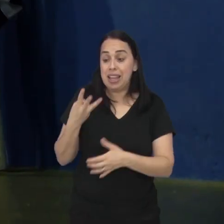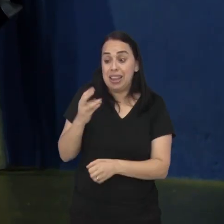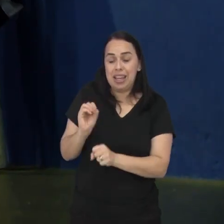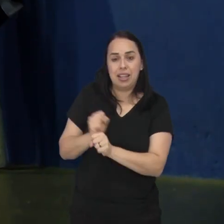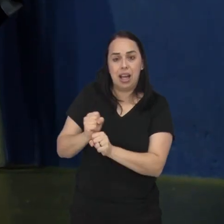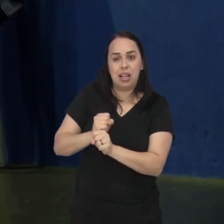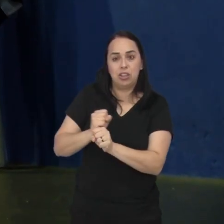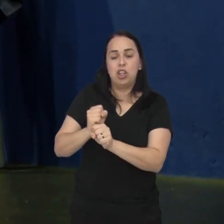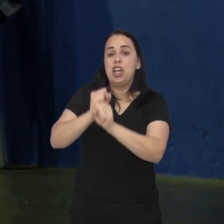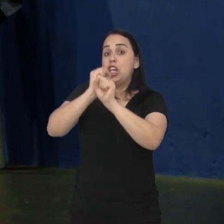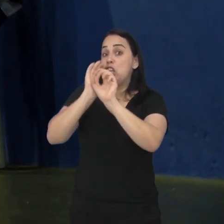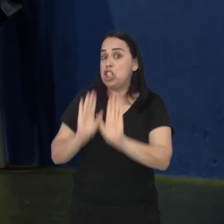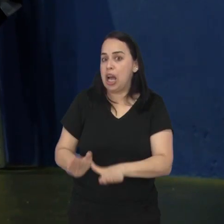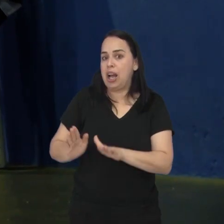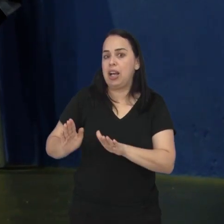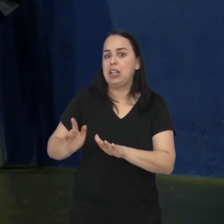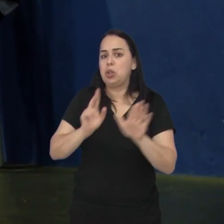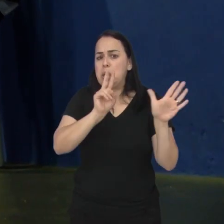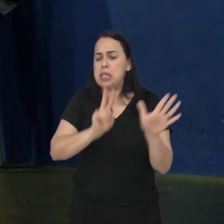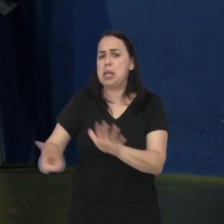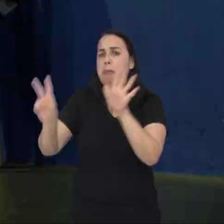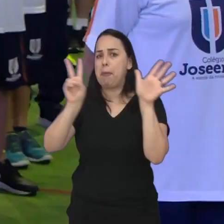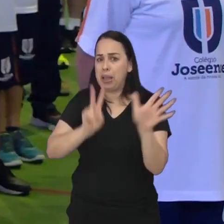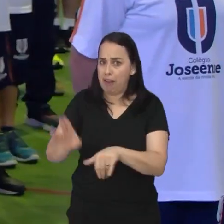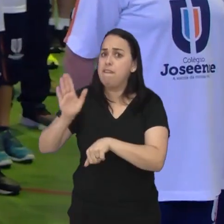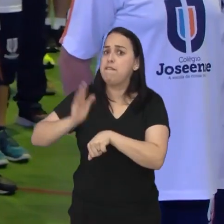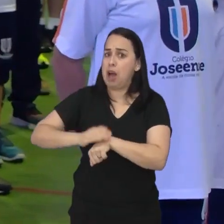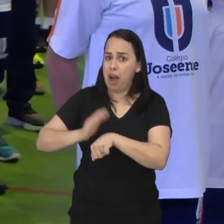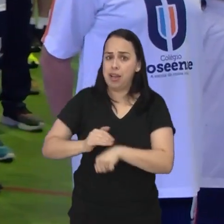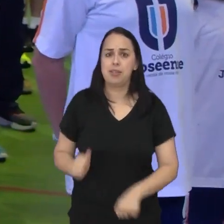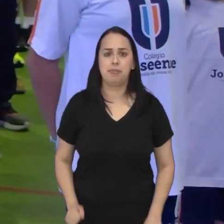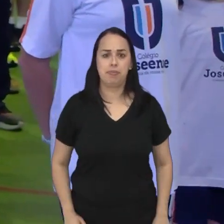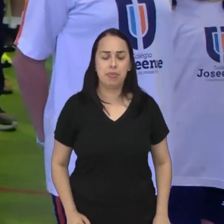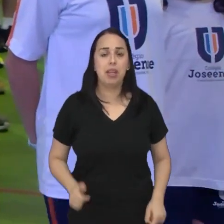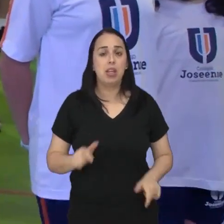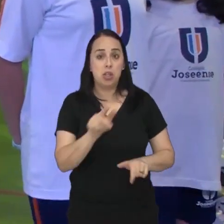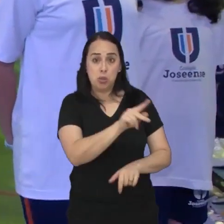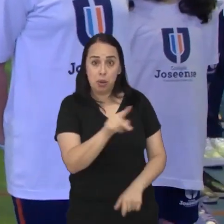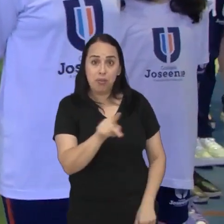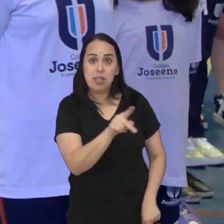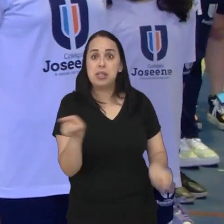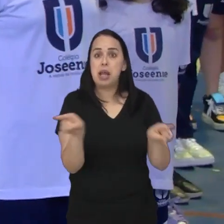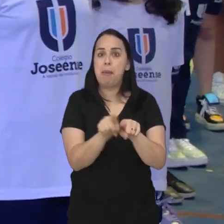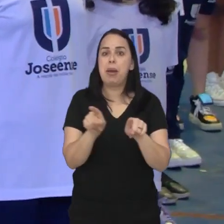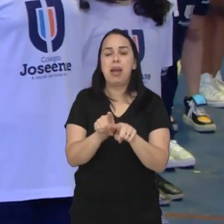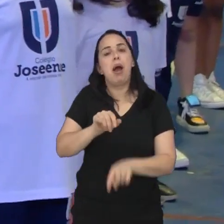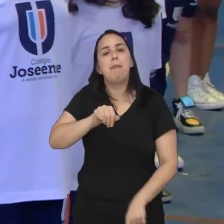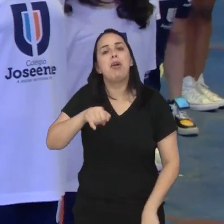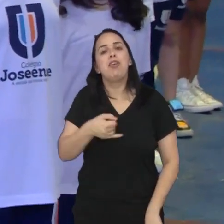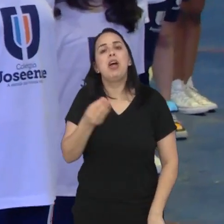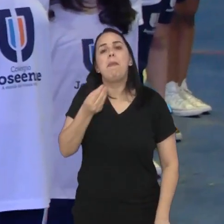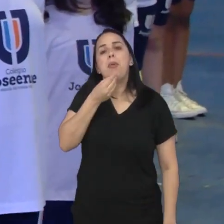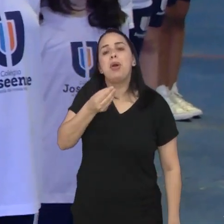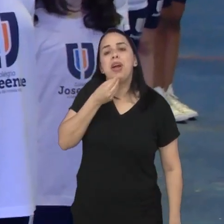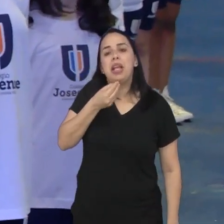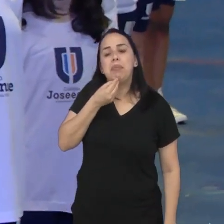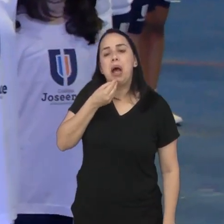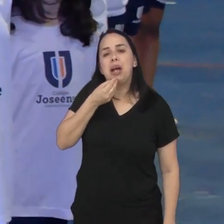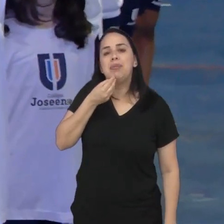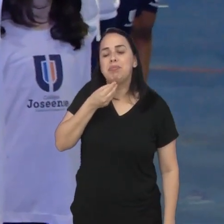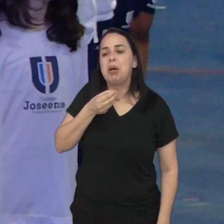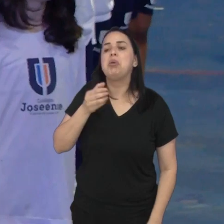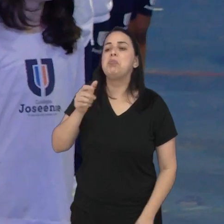Ela conta que há 30 anos o ato é realizado semanalmente na escola em que trabalha. Os professores também